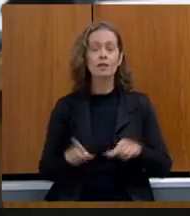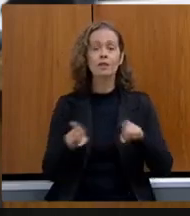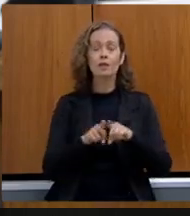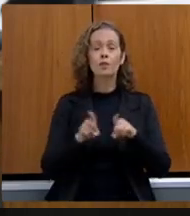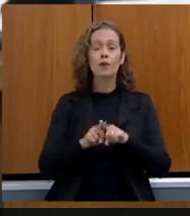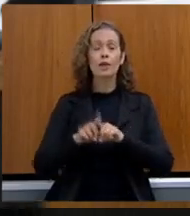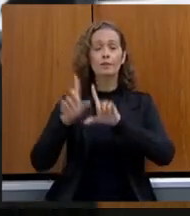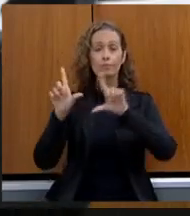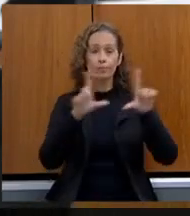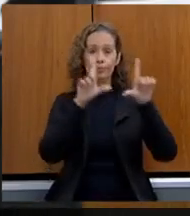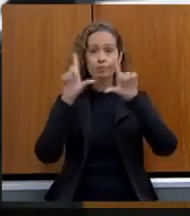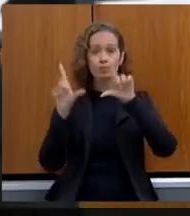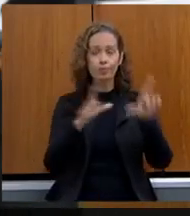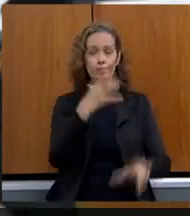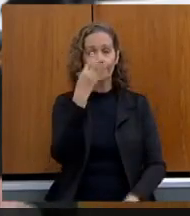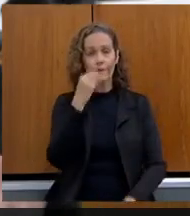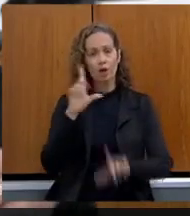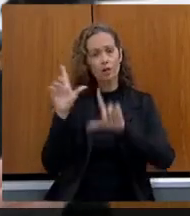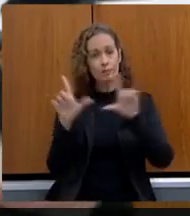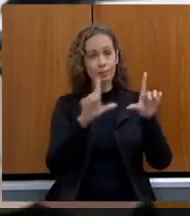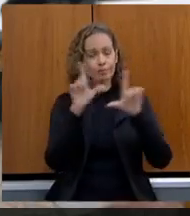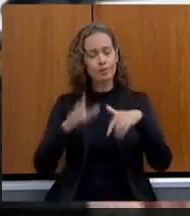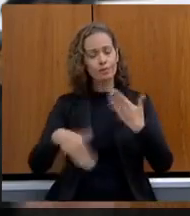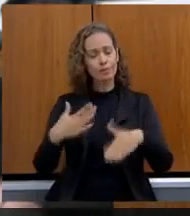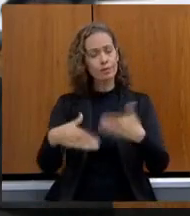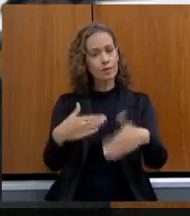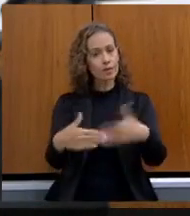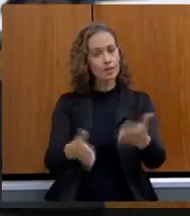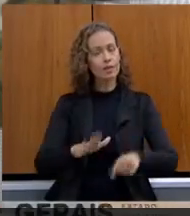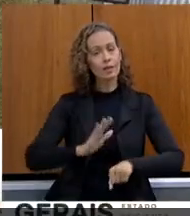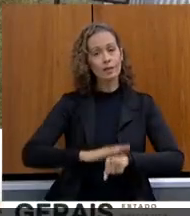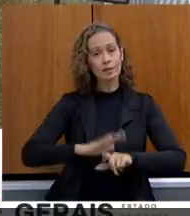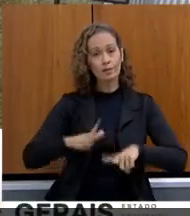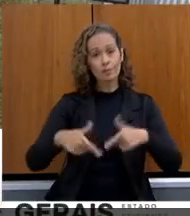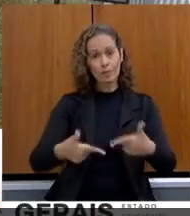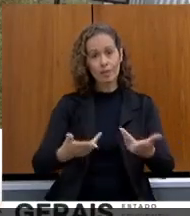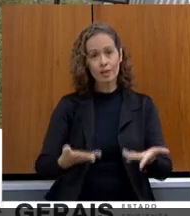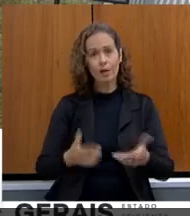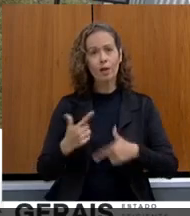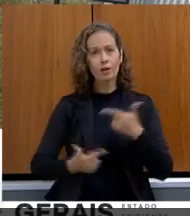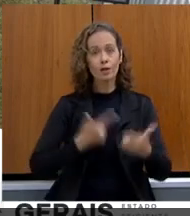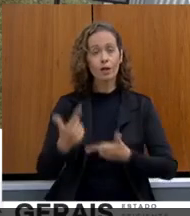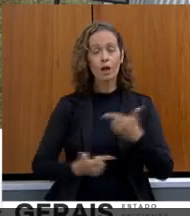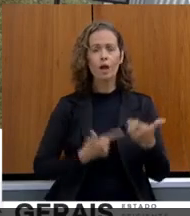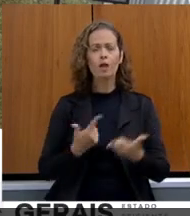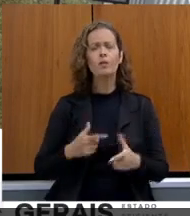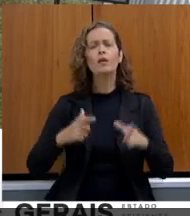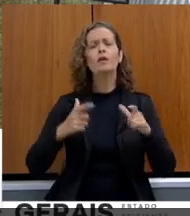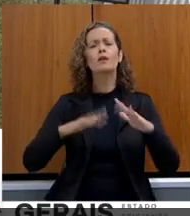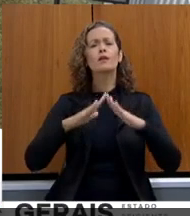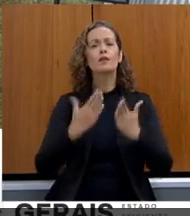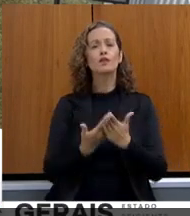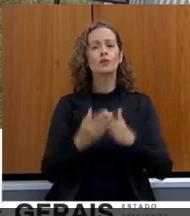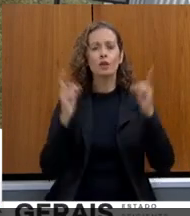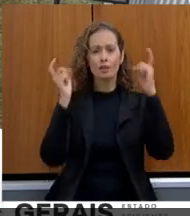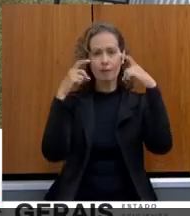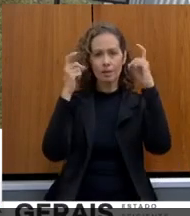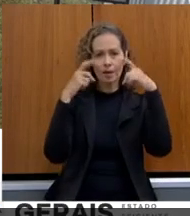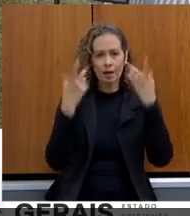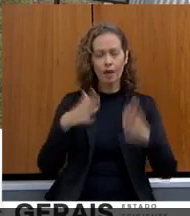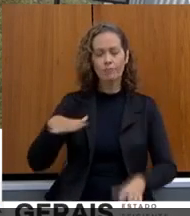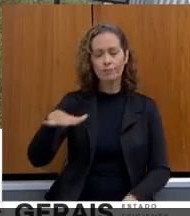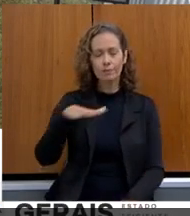algumas imagens né da do processo do mão de obra essa escola fica em Sabará na Superintendência